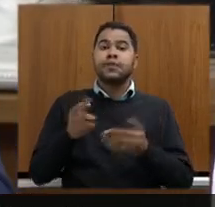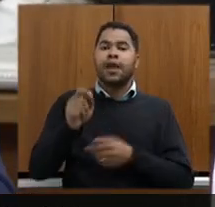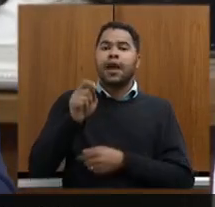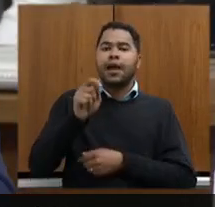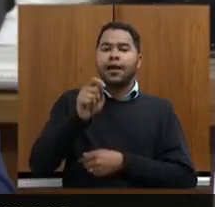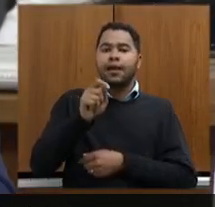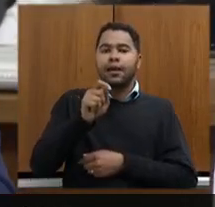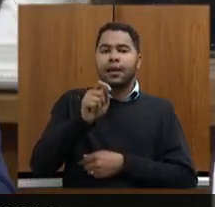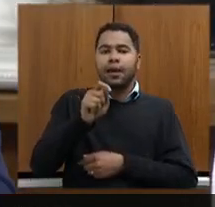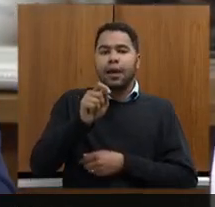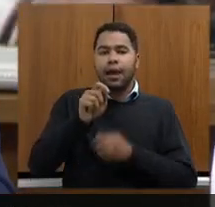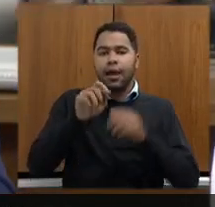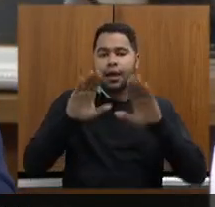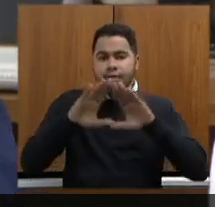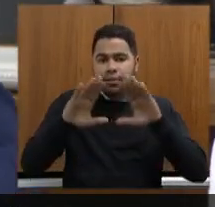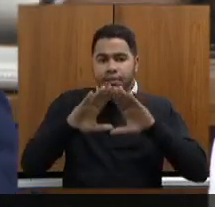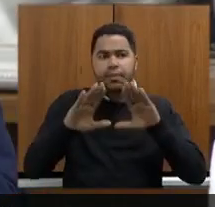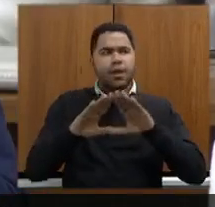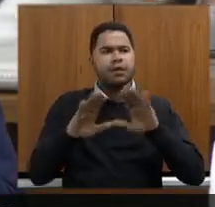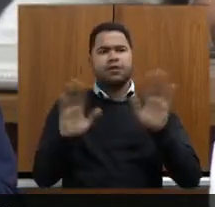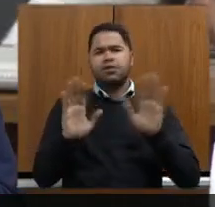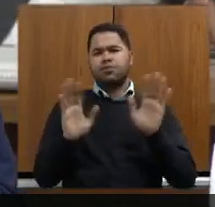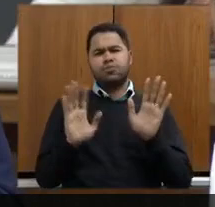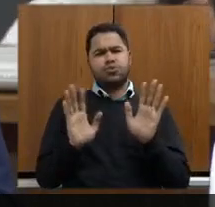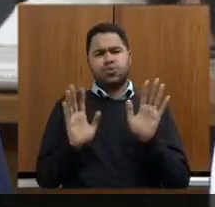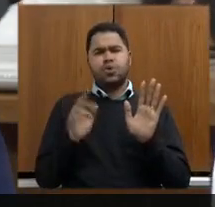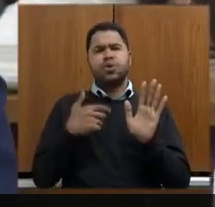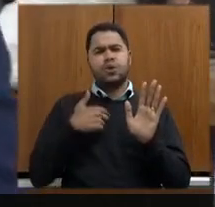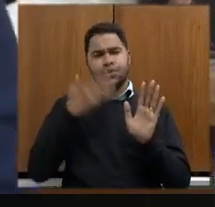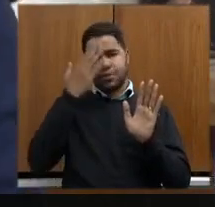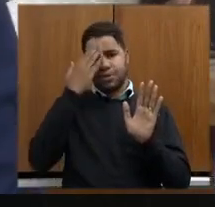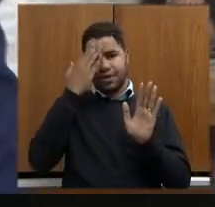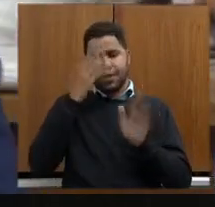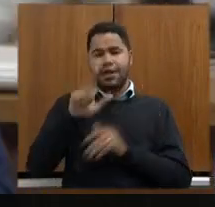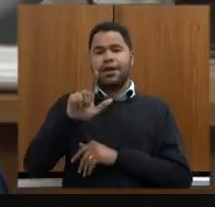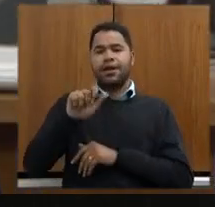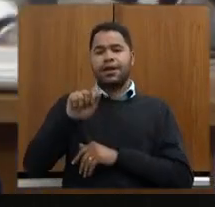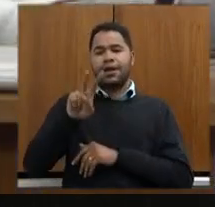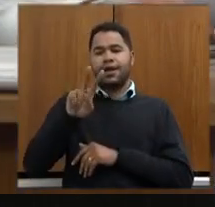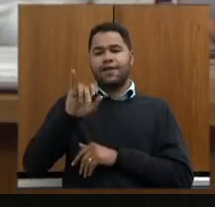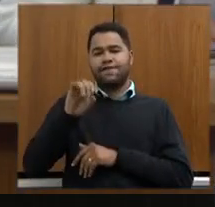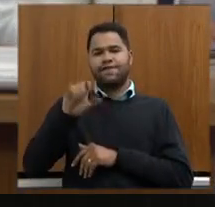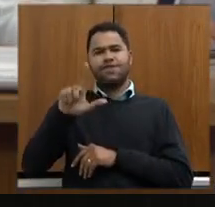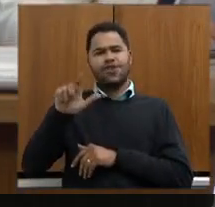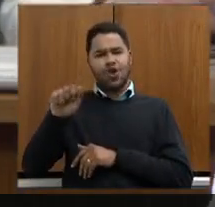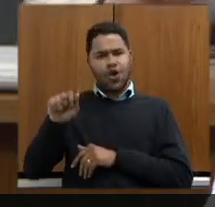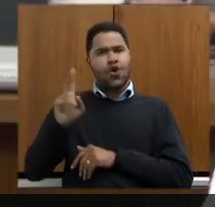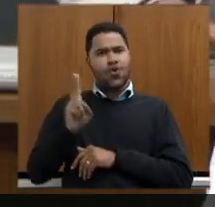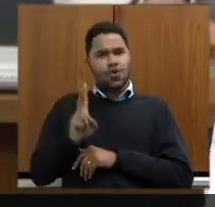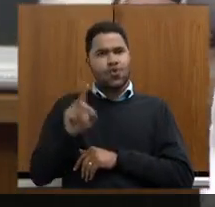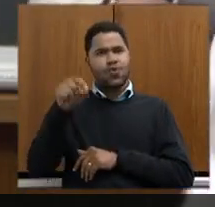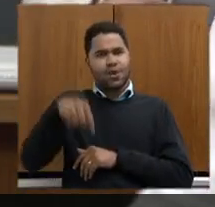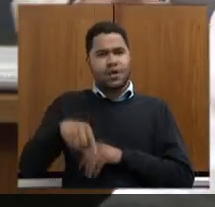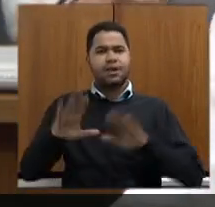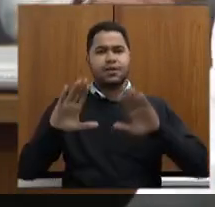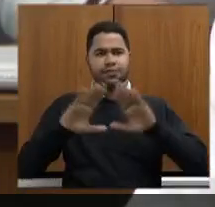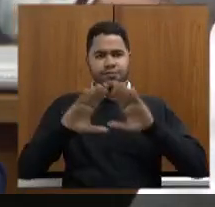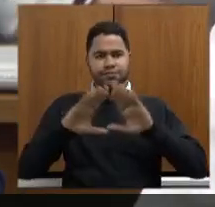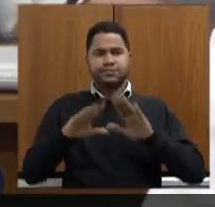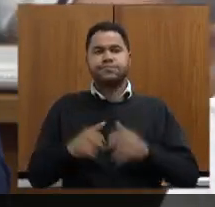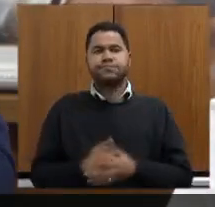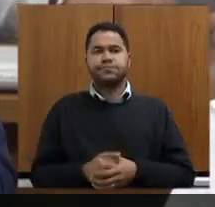pares Não não é tipo de despedida não que eu tenho certeza que o sobrenome lá viu e firme aqui na Assembleia